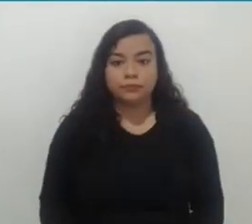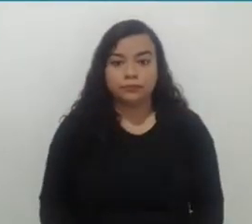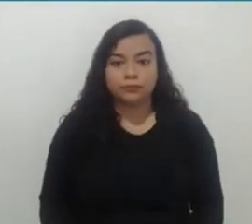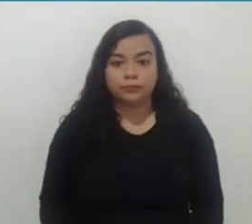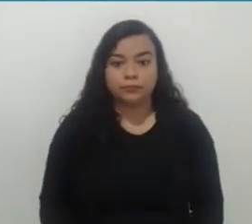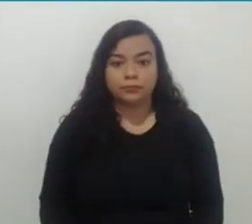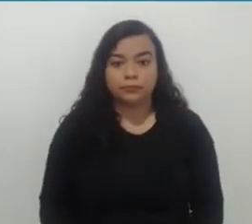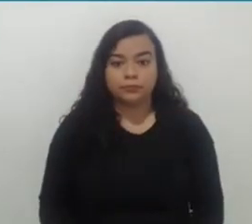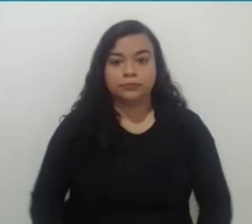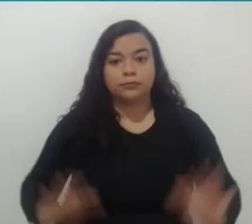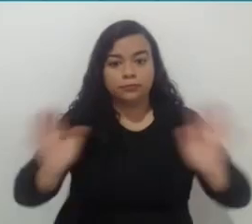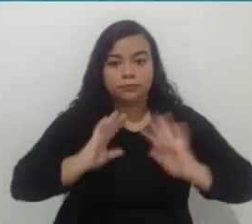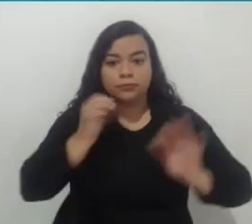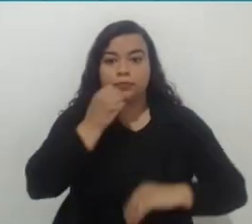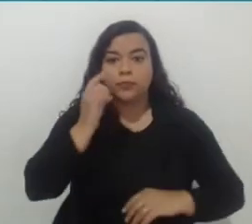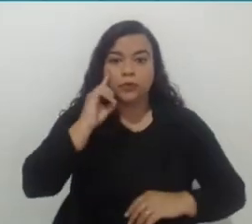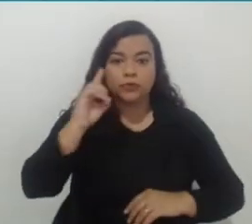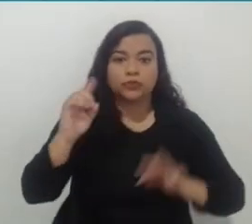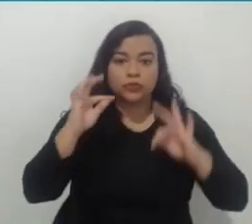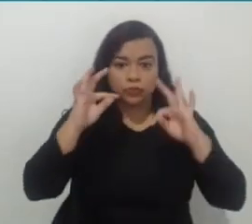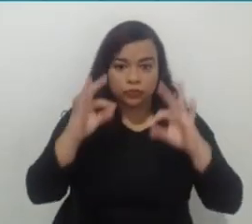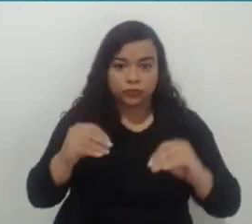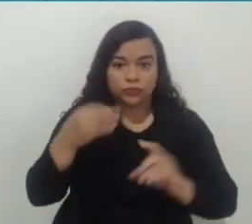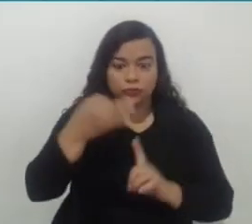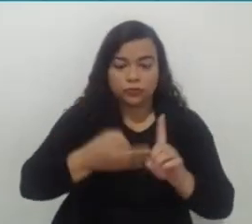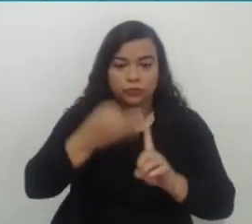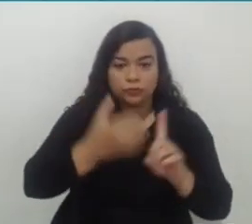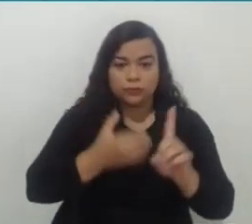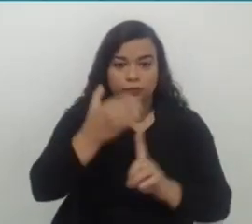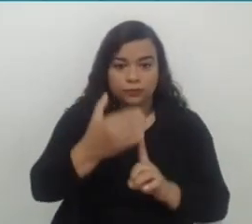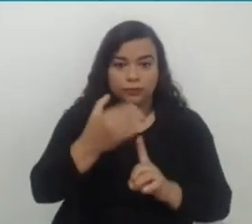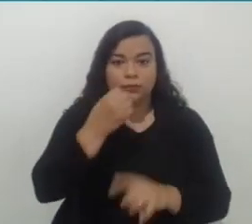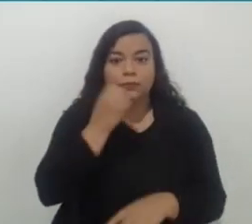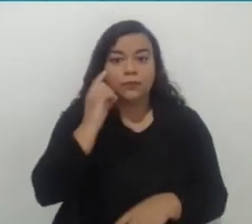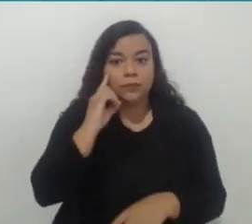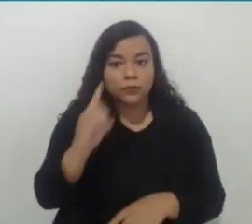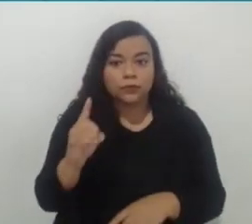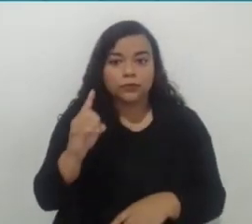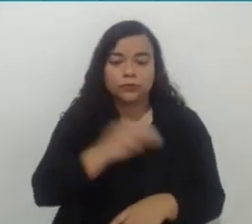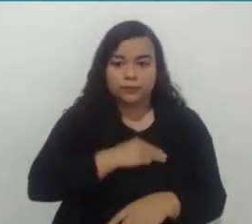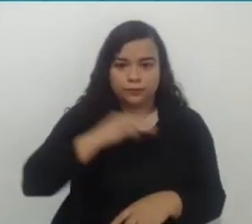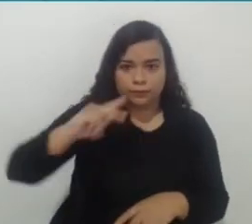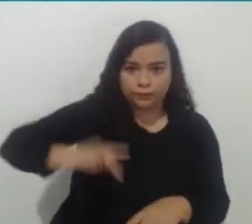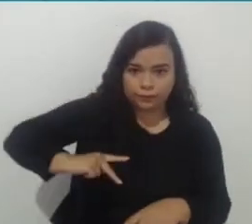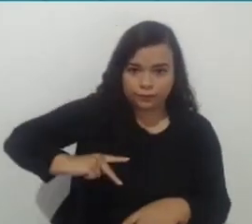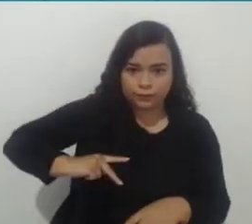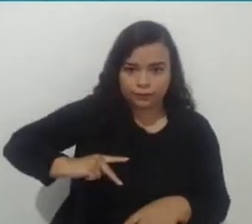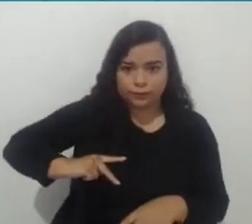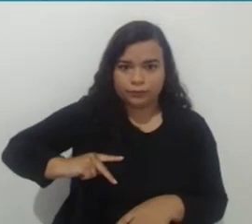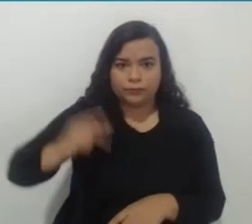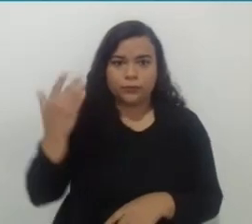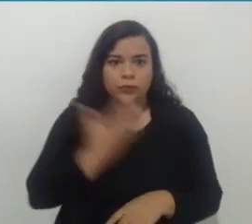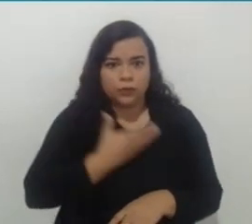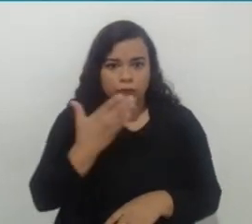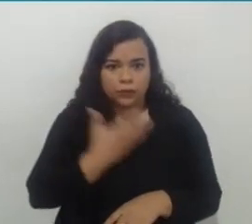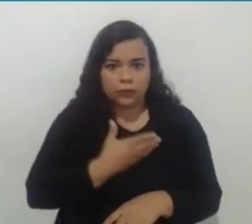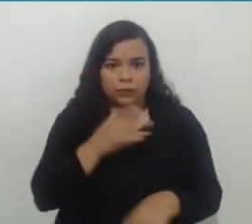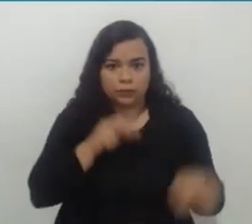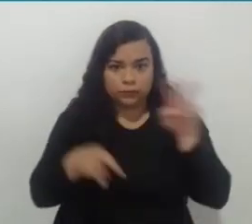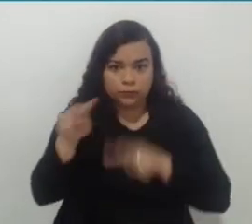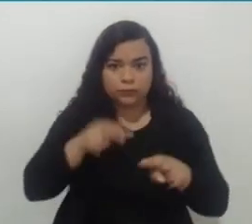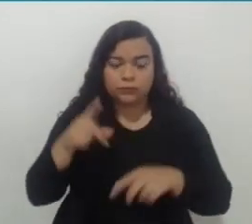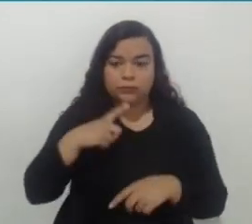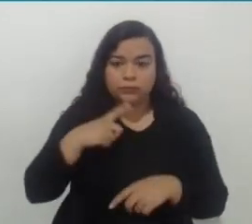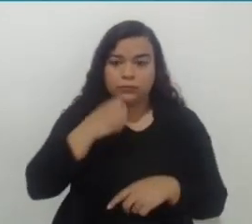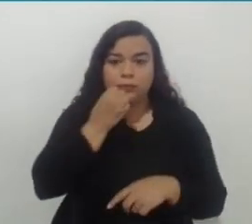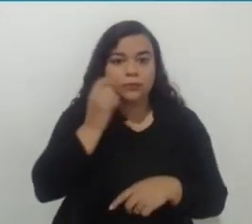Bom dia, desembargadores. Bom dia, Ministério Público, colegas que estão nos assistindo. Eu